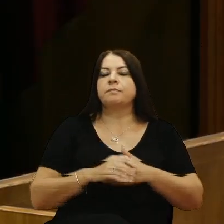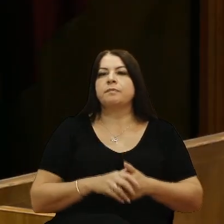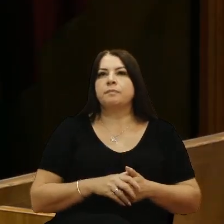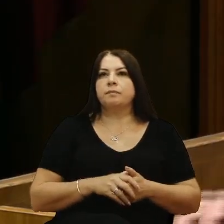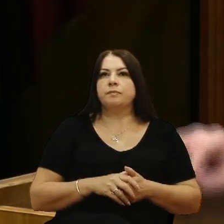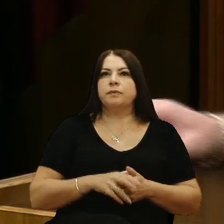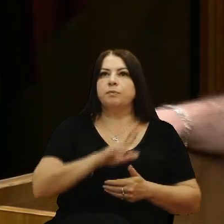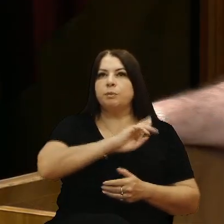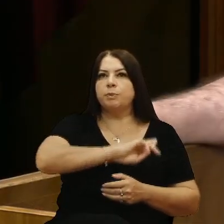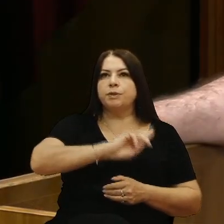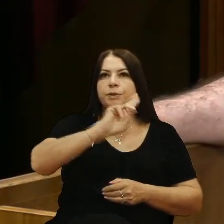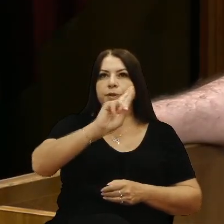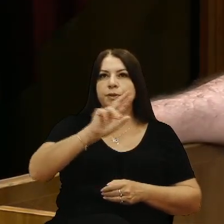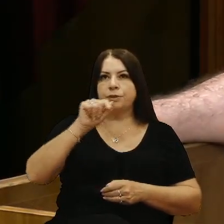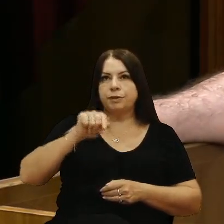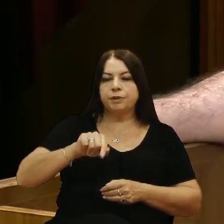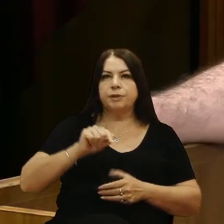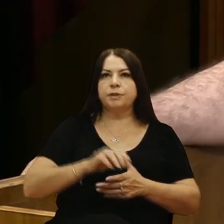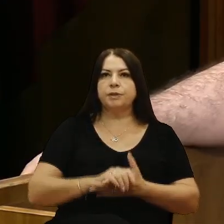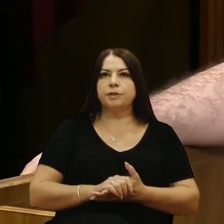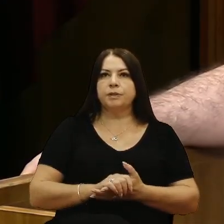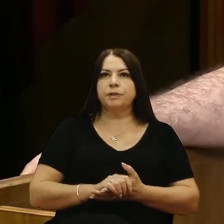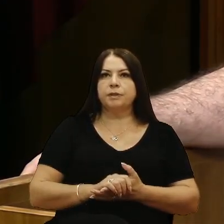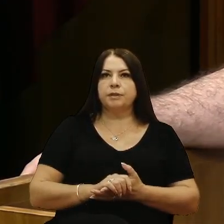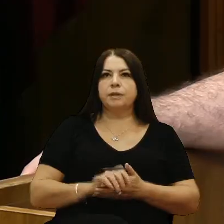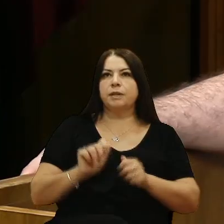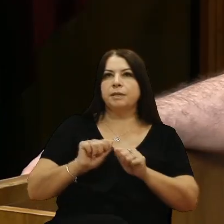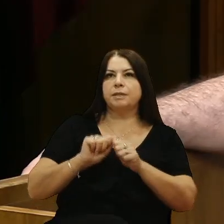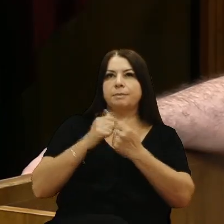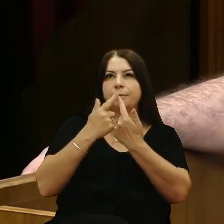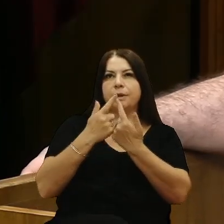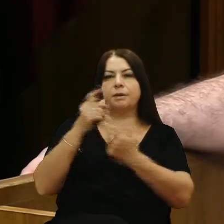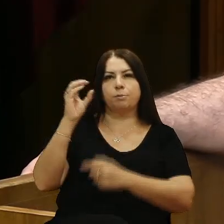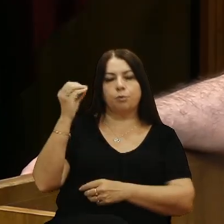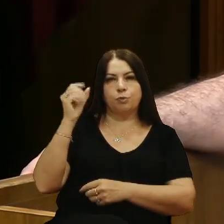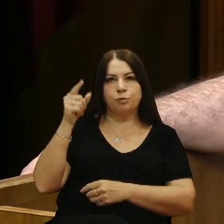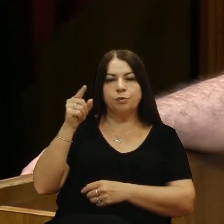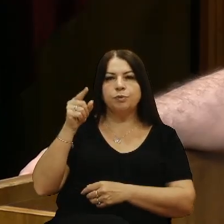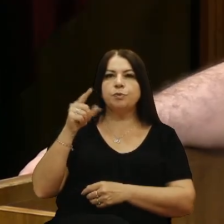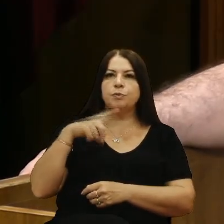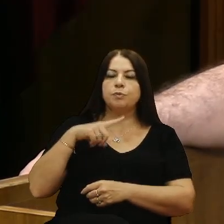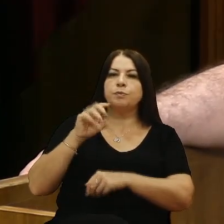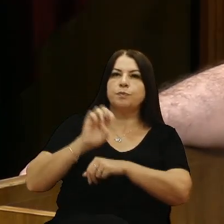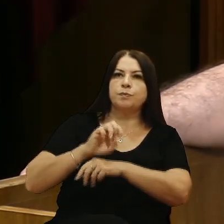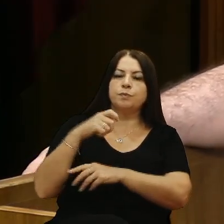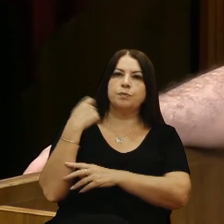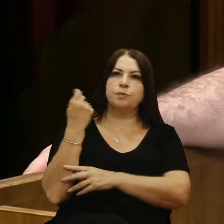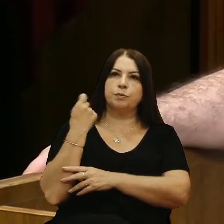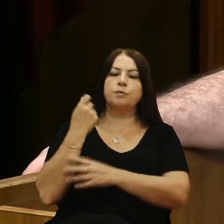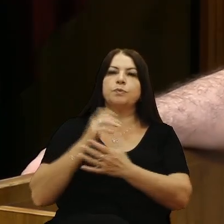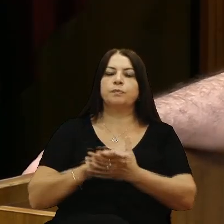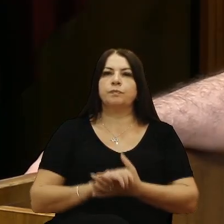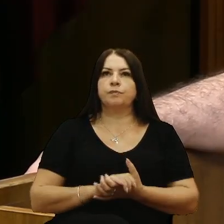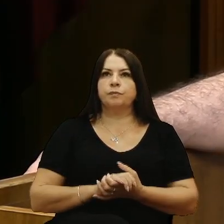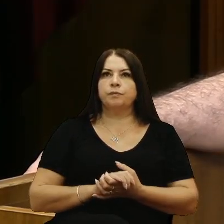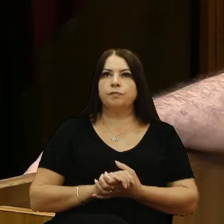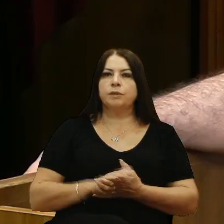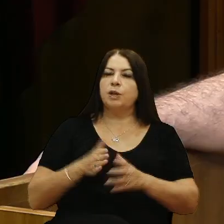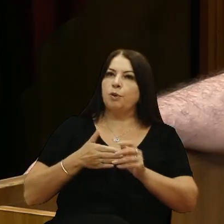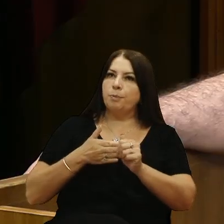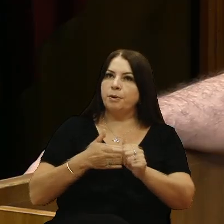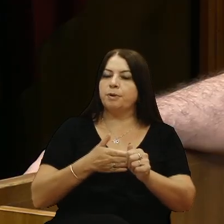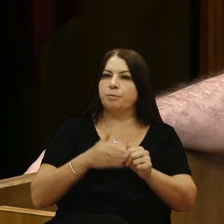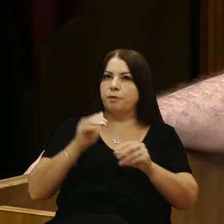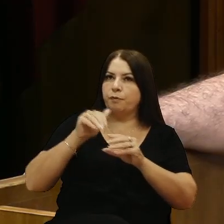fomos representando essa Casa Legislativa na Assembleia Legislativa em Porto Alegre, do Estado do Rio Grande do Sul, e acompanhamos